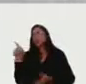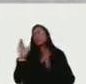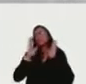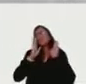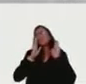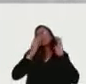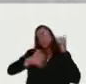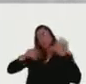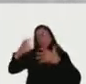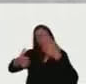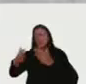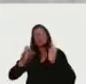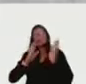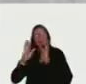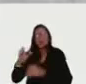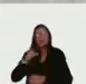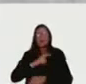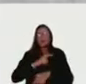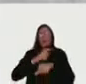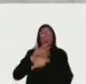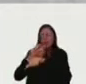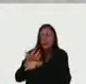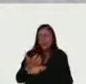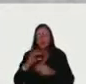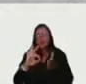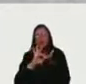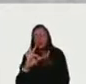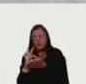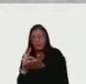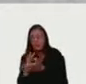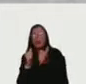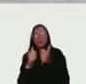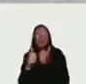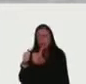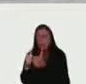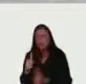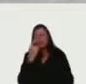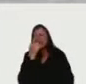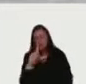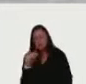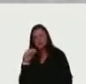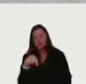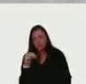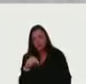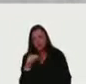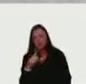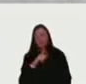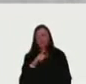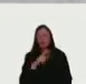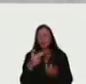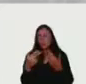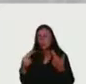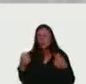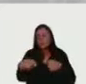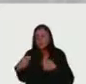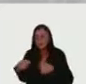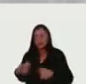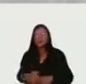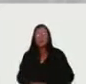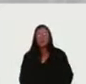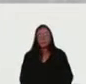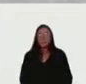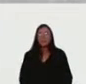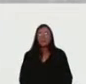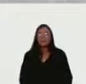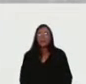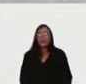gente foi assinando matérias juntas que nascem exatamente nessa casa de demandas que nos chegam. No